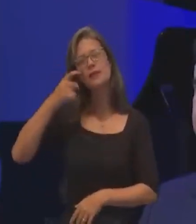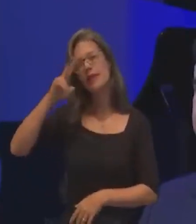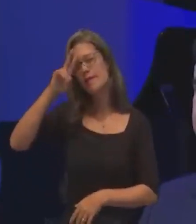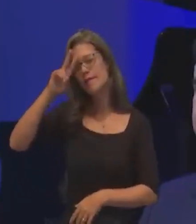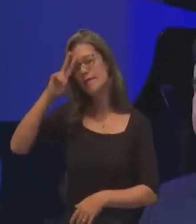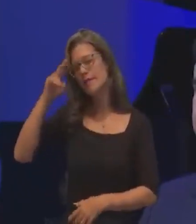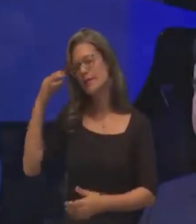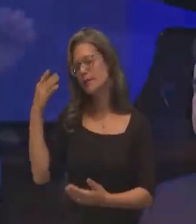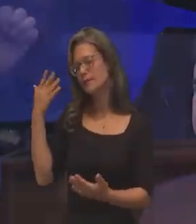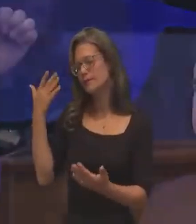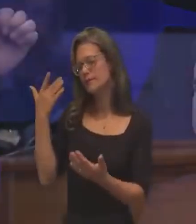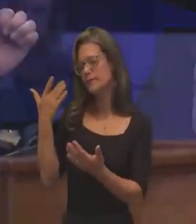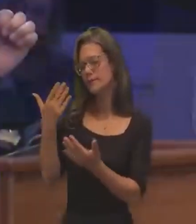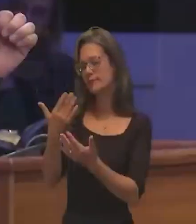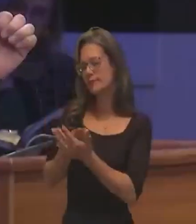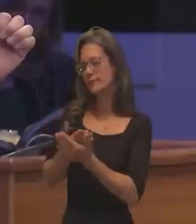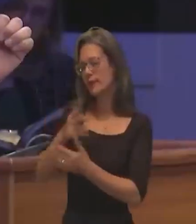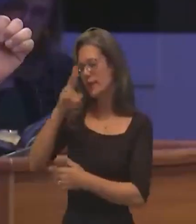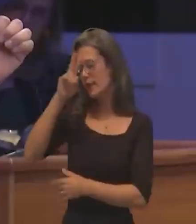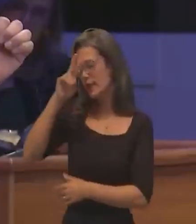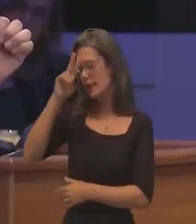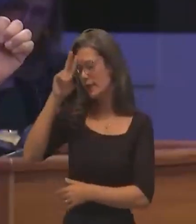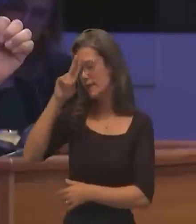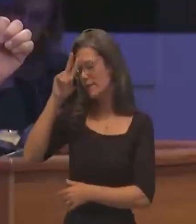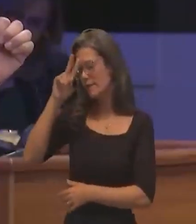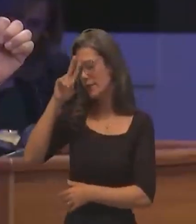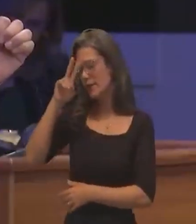as palavras do profeta Abacuque: